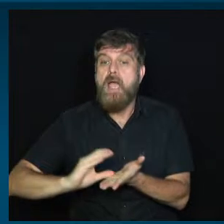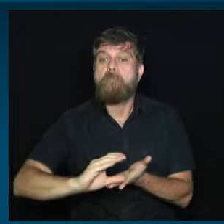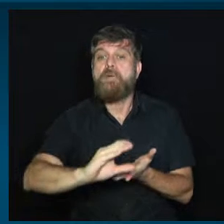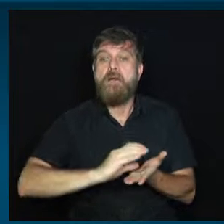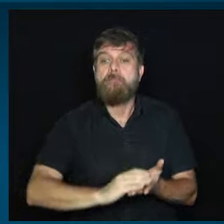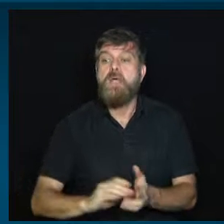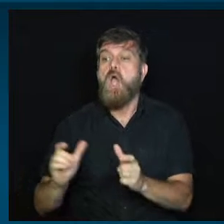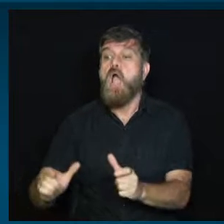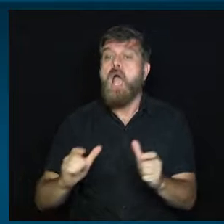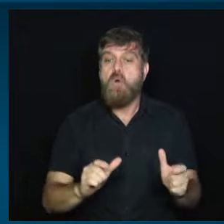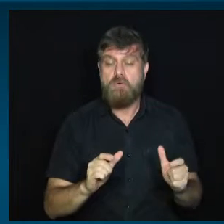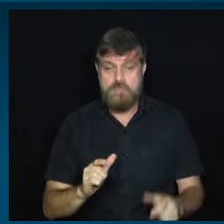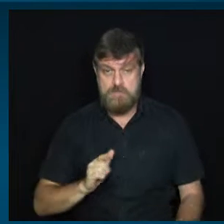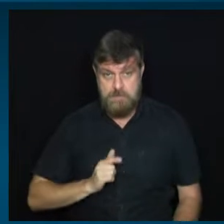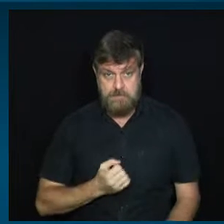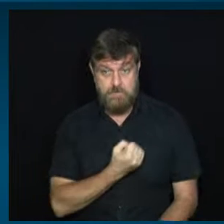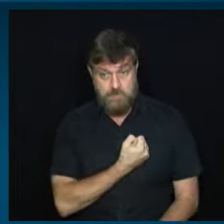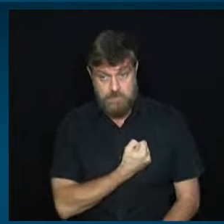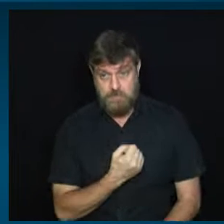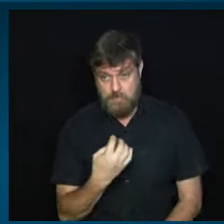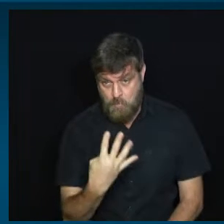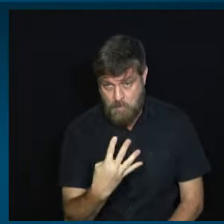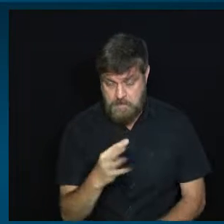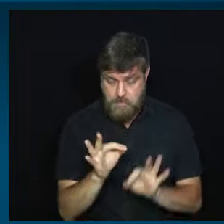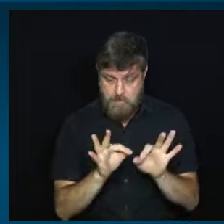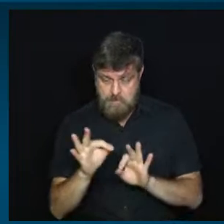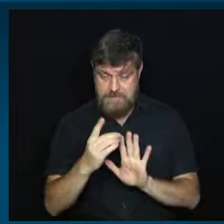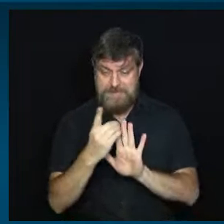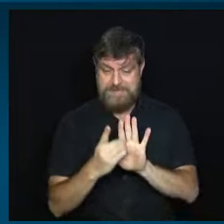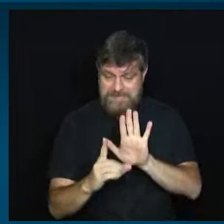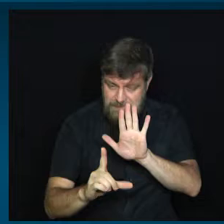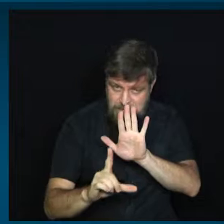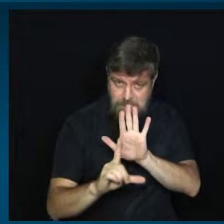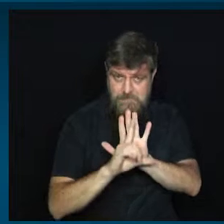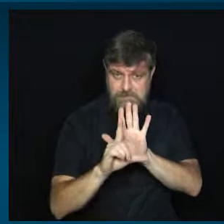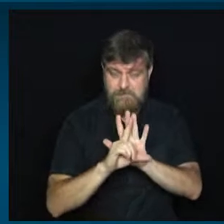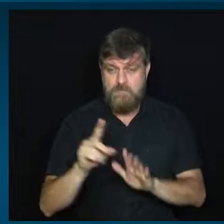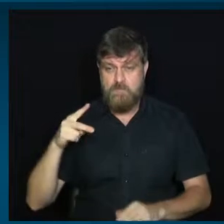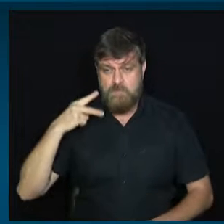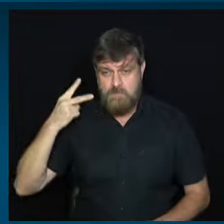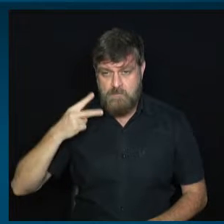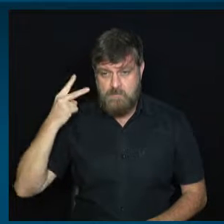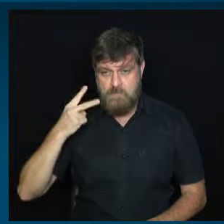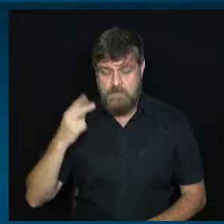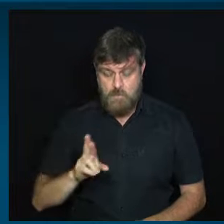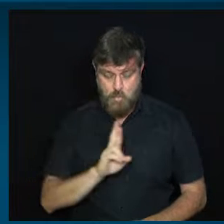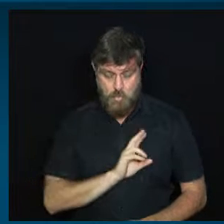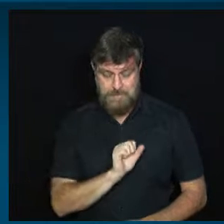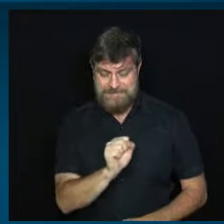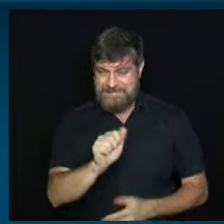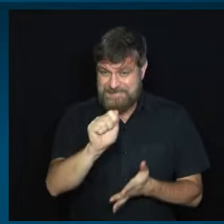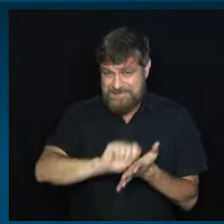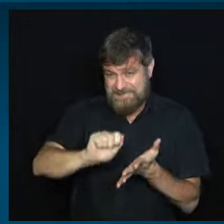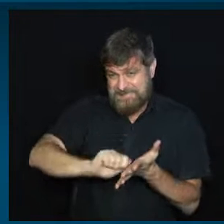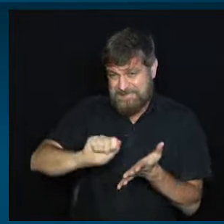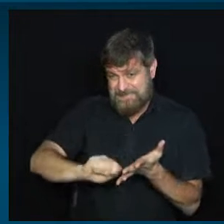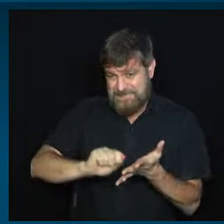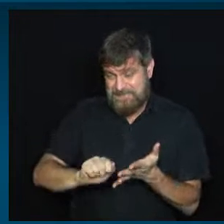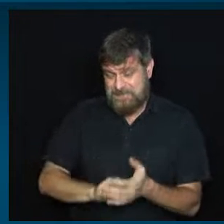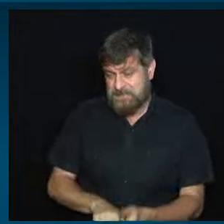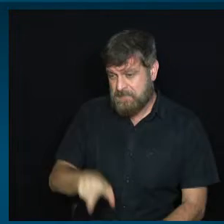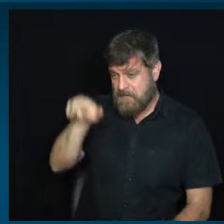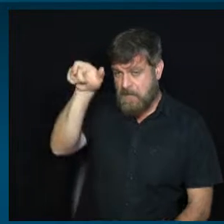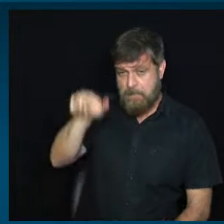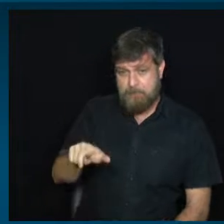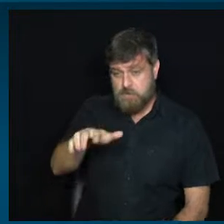valores recebidos. O item 4 é o projeto de decreto legislativo do vereador Luiz Rossini, que concede diploma de